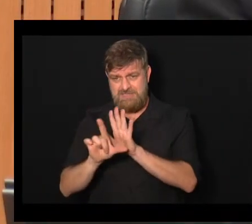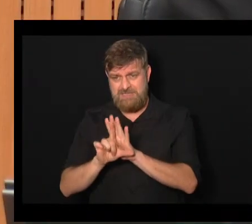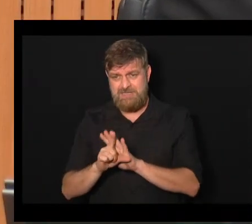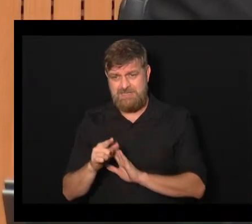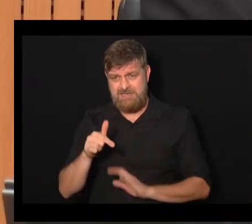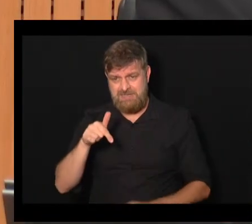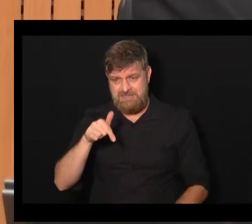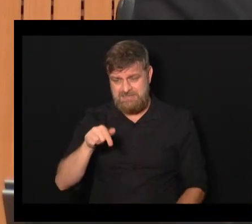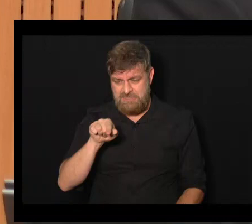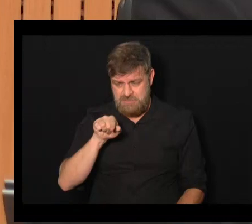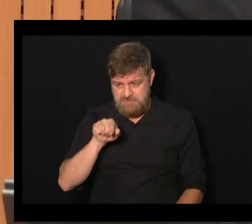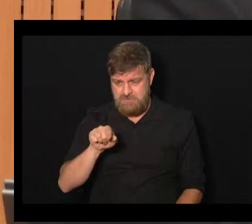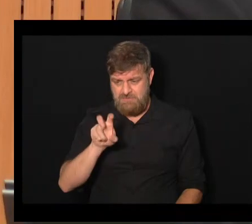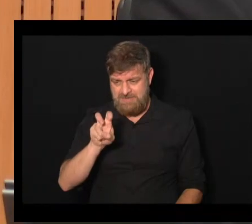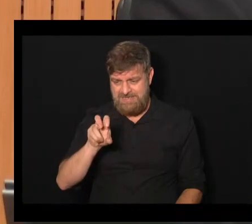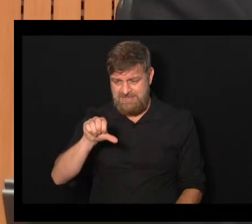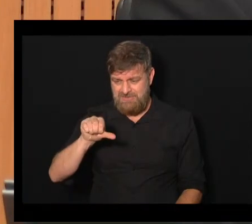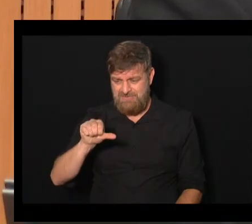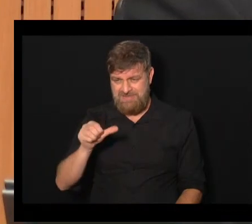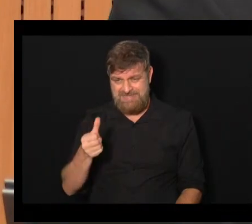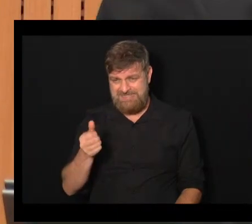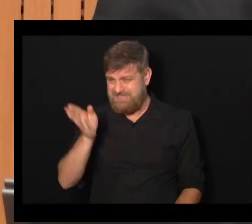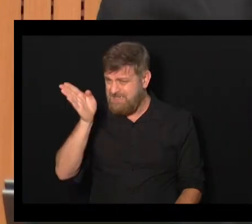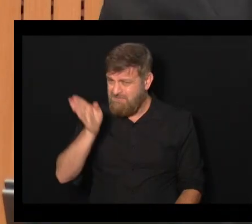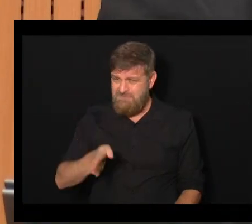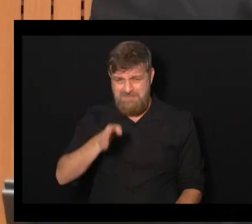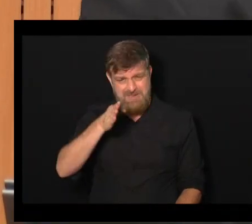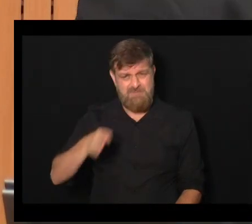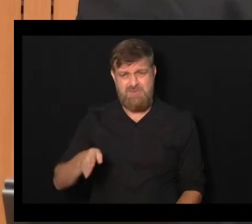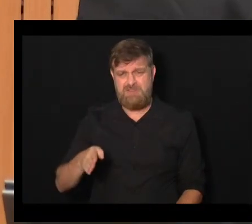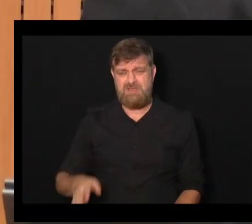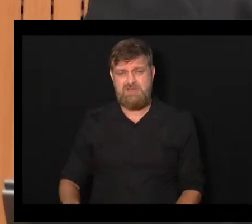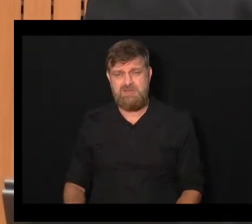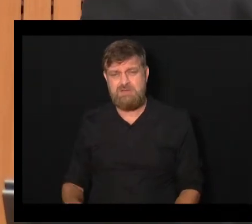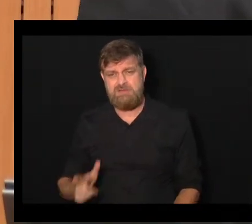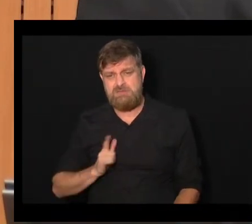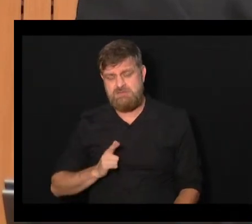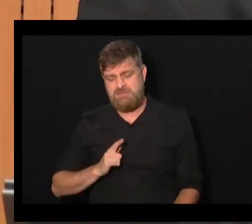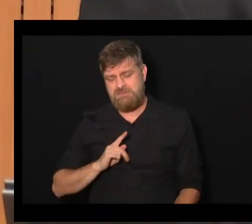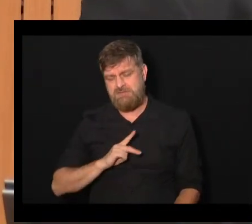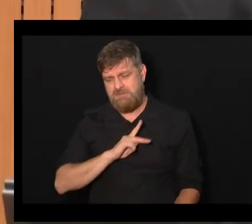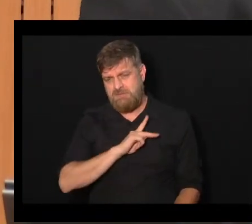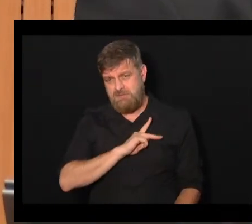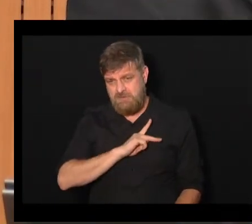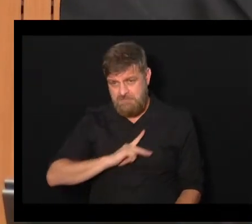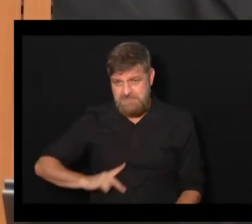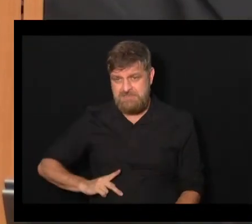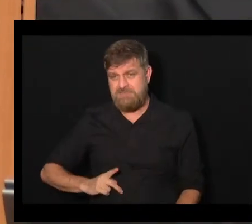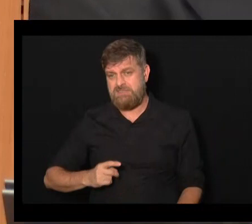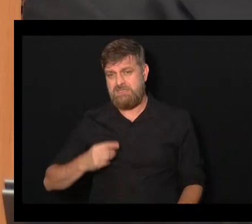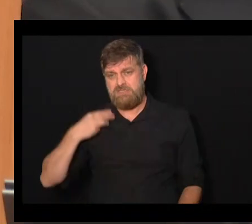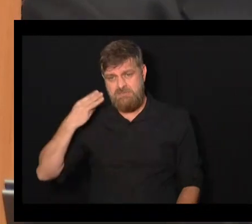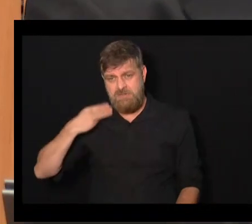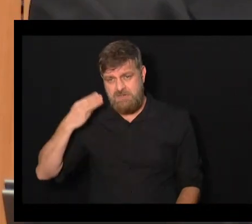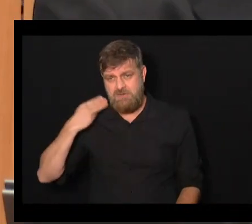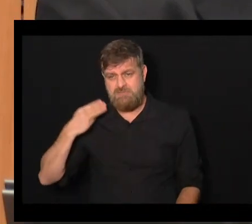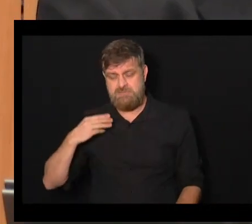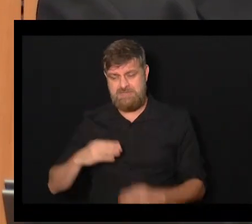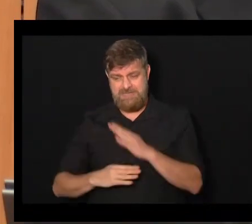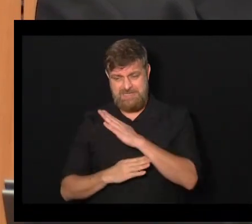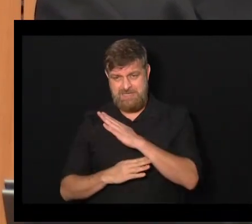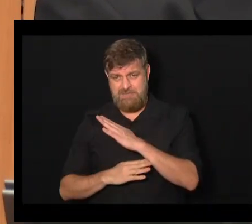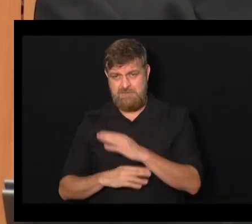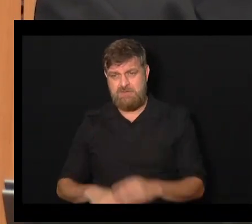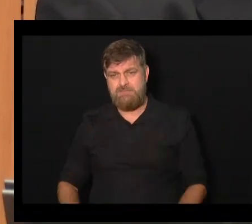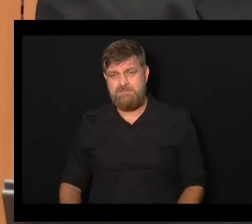lei 7.596 de 2019. Excelentíssimo senhor presidente da Câmara Municipal de Campinas, Marco Bernardelli,